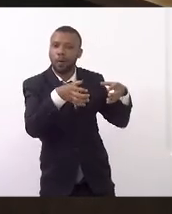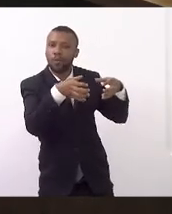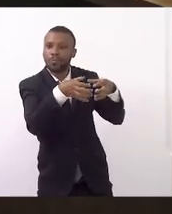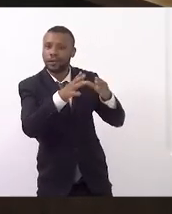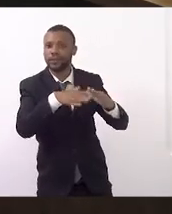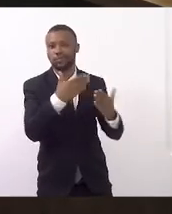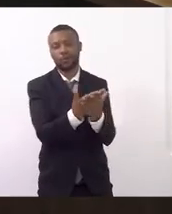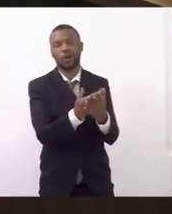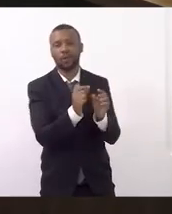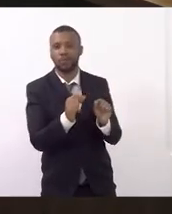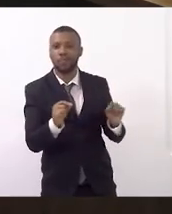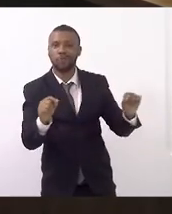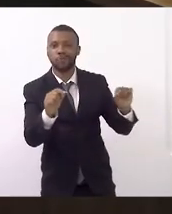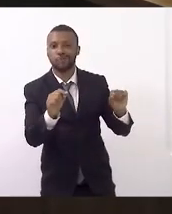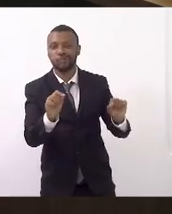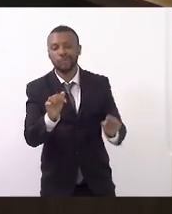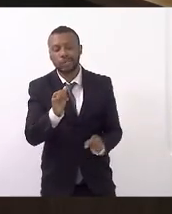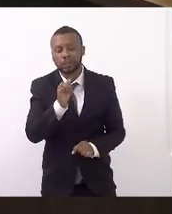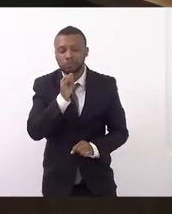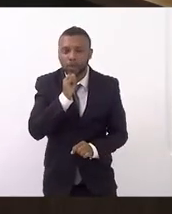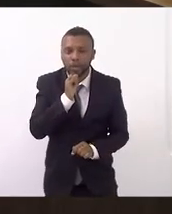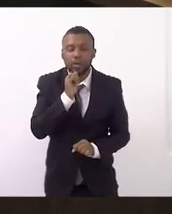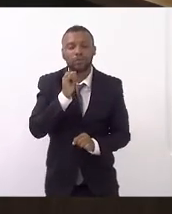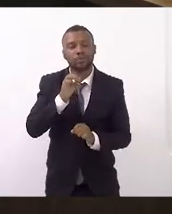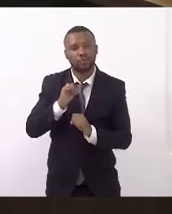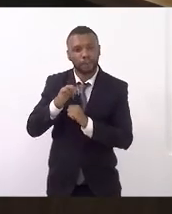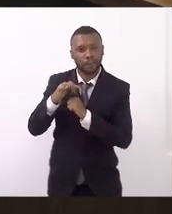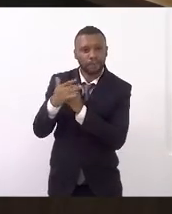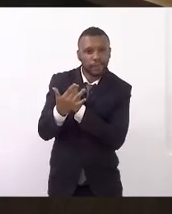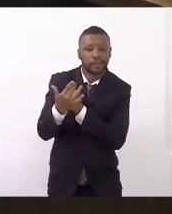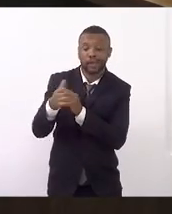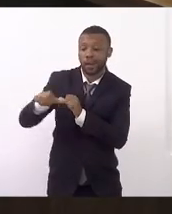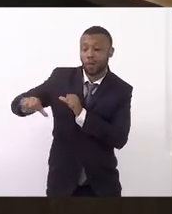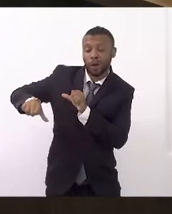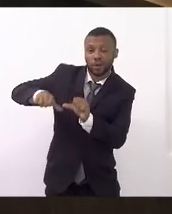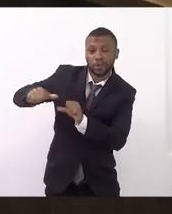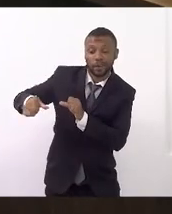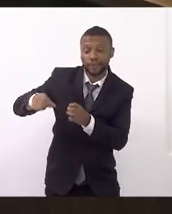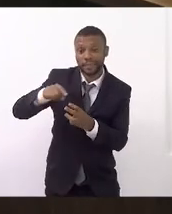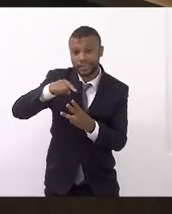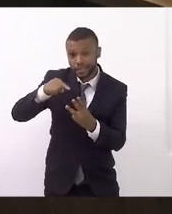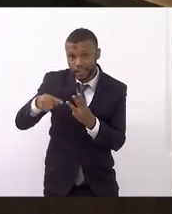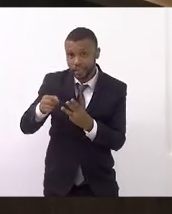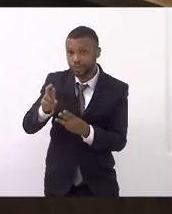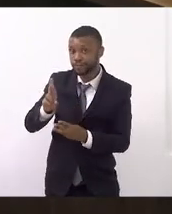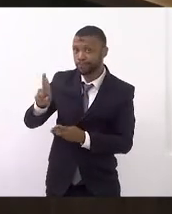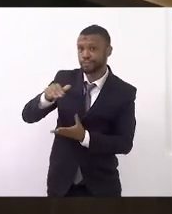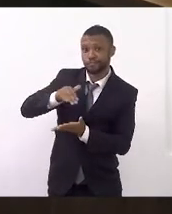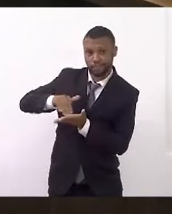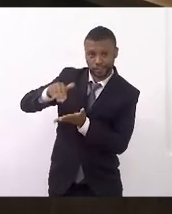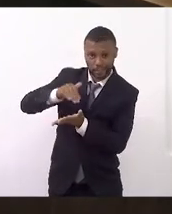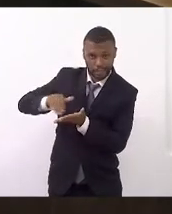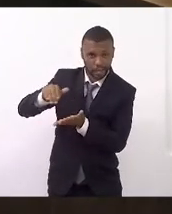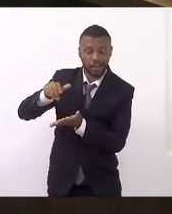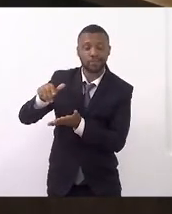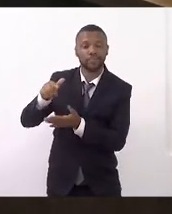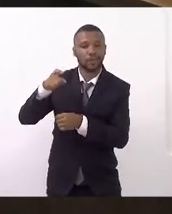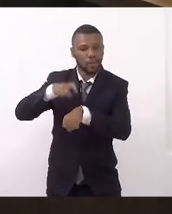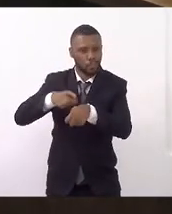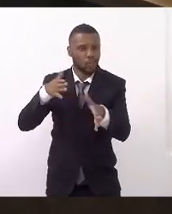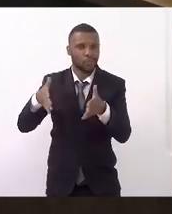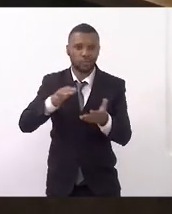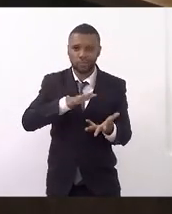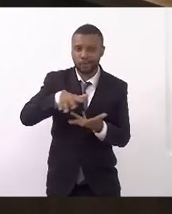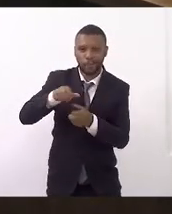pandemia, com a troca de 3 secretários durante a pandemia, não houve debate com as comunidades escolares. As